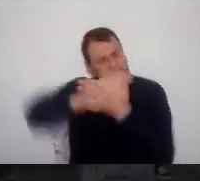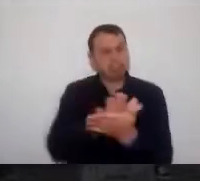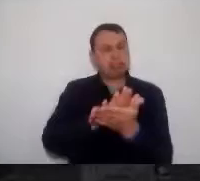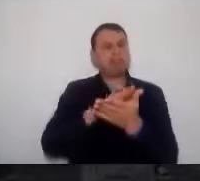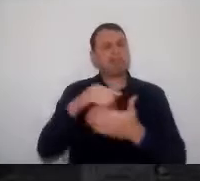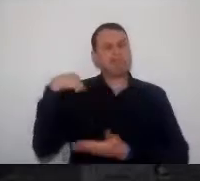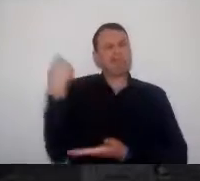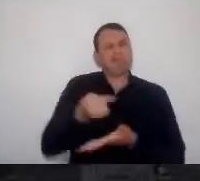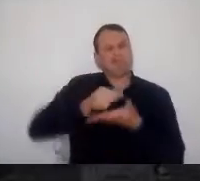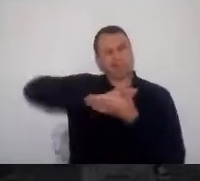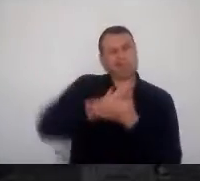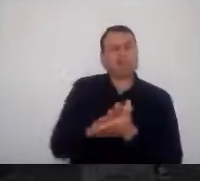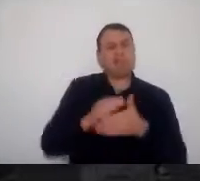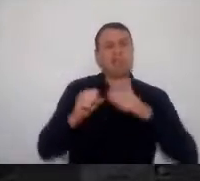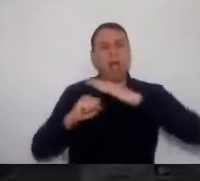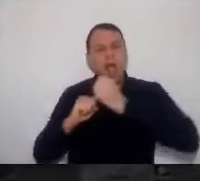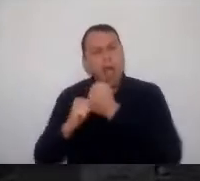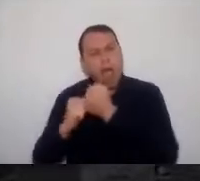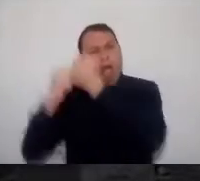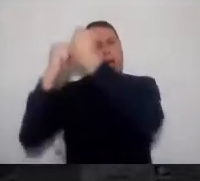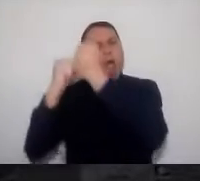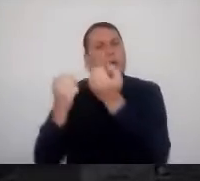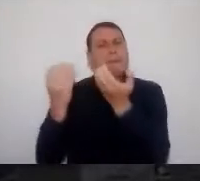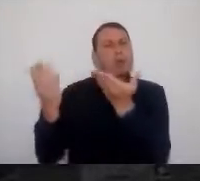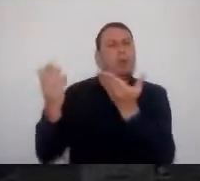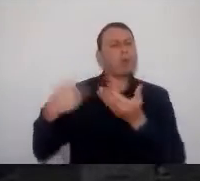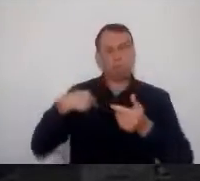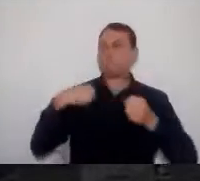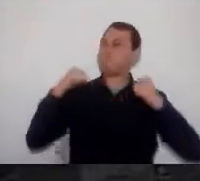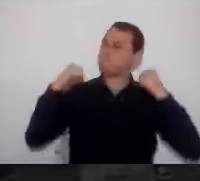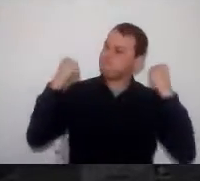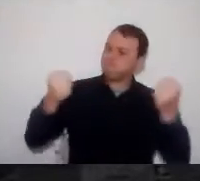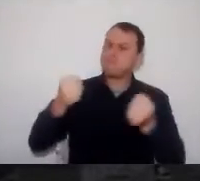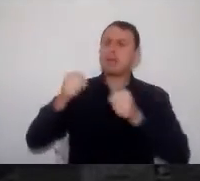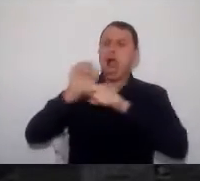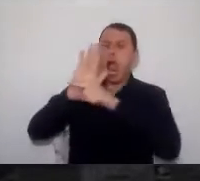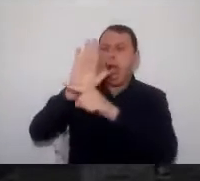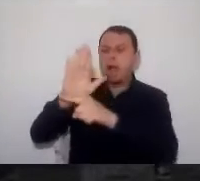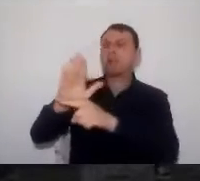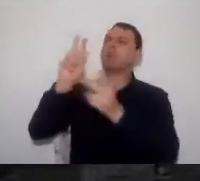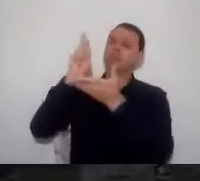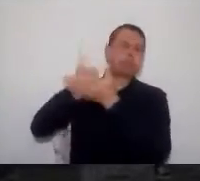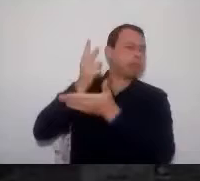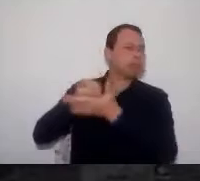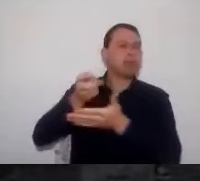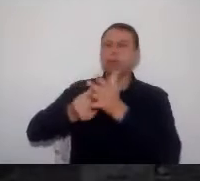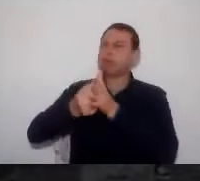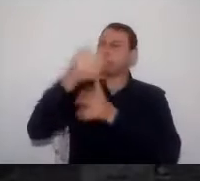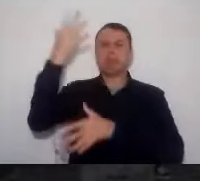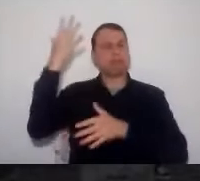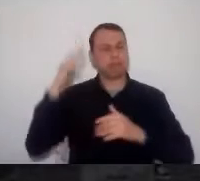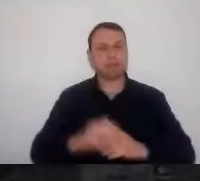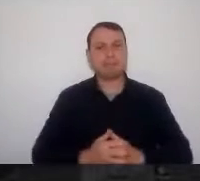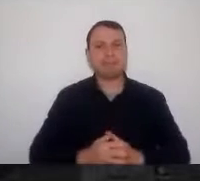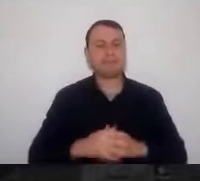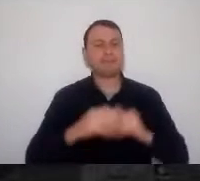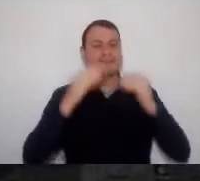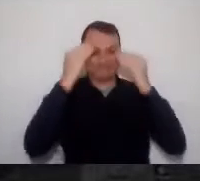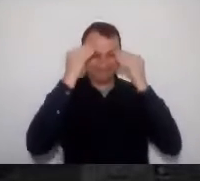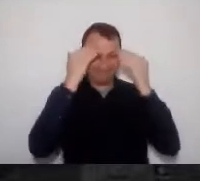apoio que eu possa dar será dado de todas as maneiras. Um abração. Valeu. Obrigado.